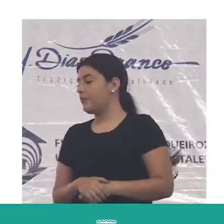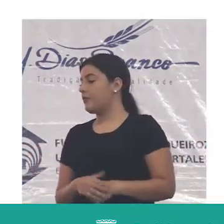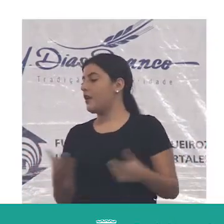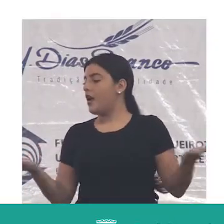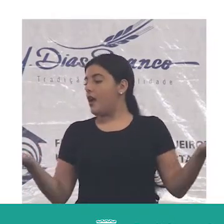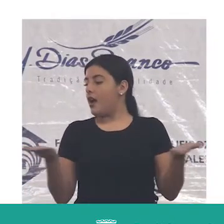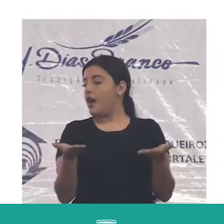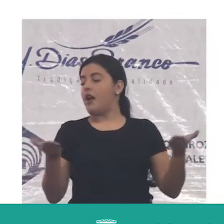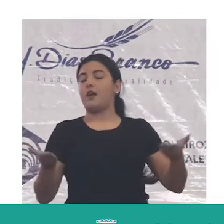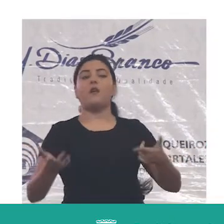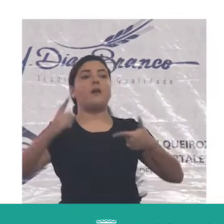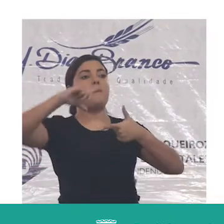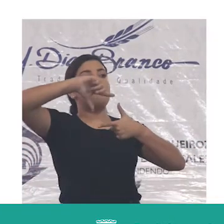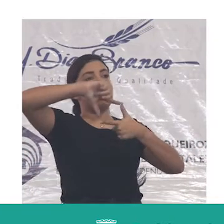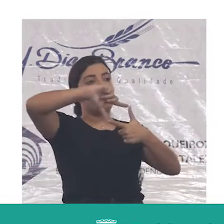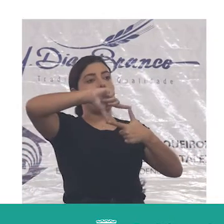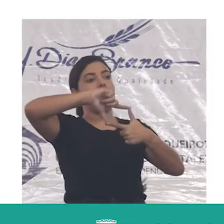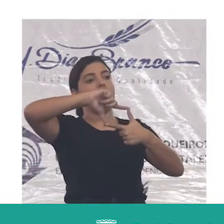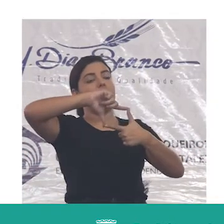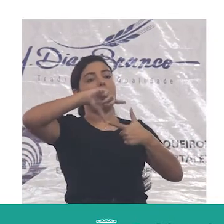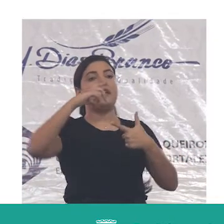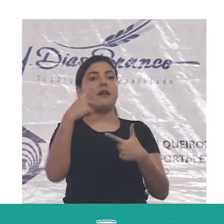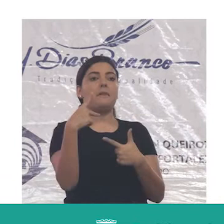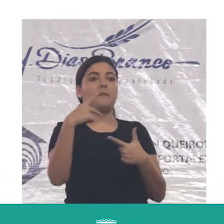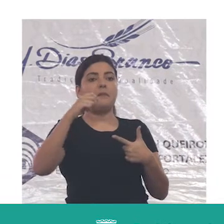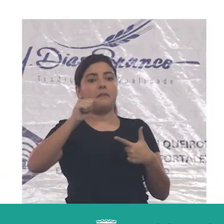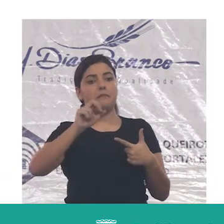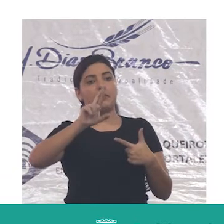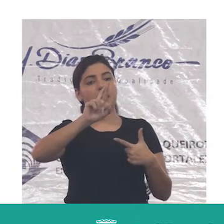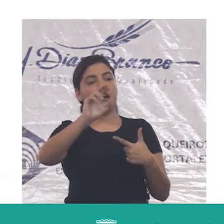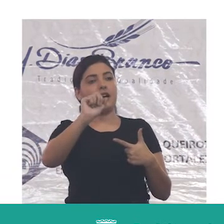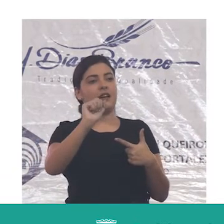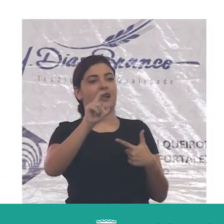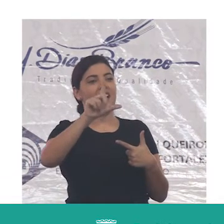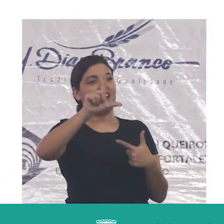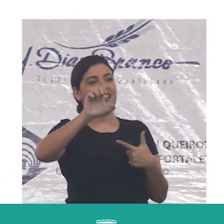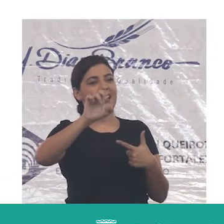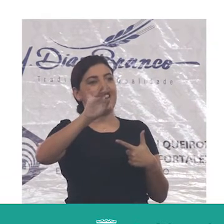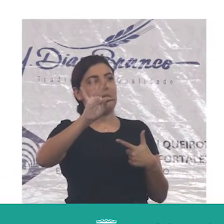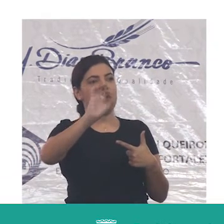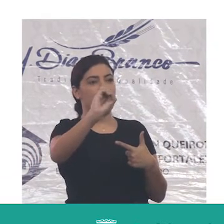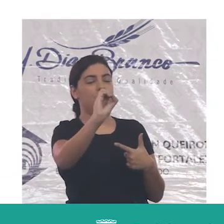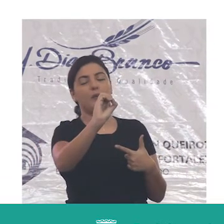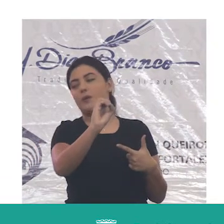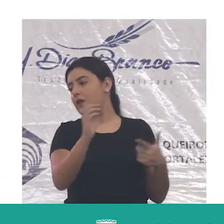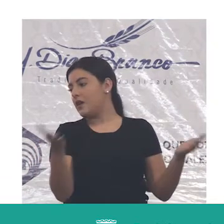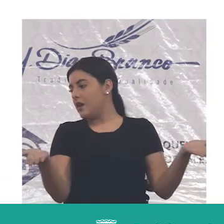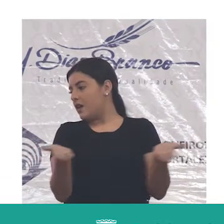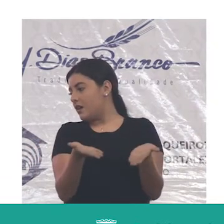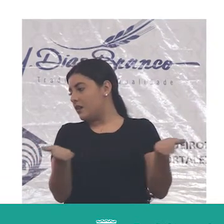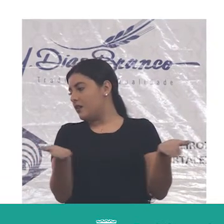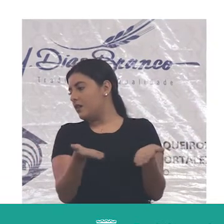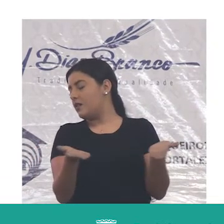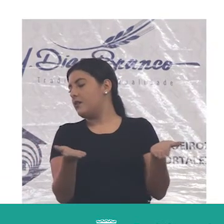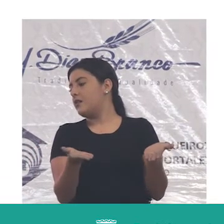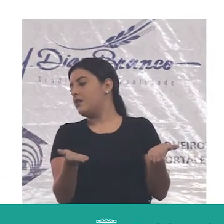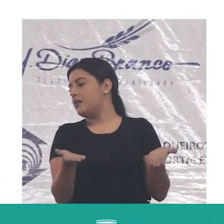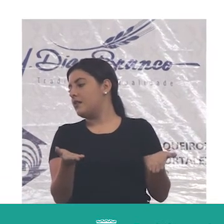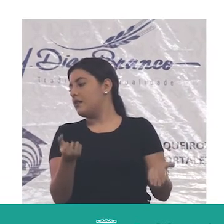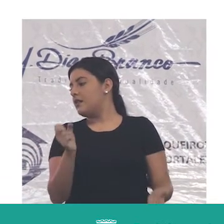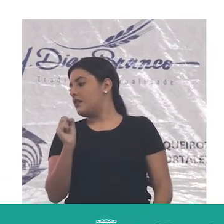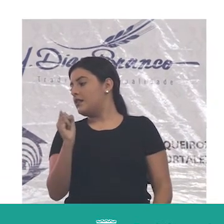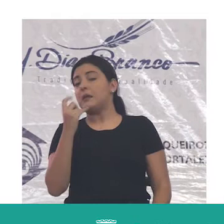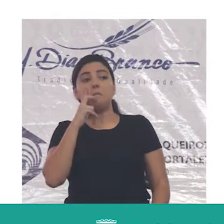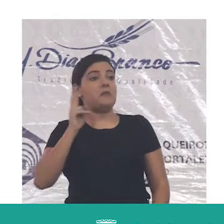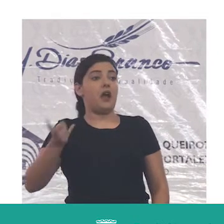Paralelepípedo, reto, retângulo. É outra palavra interessante. Se ele não falar nada, se ele falar só paralelepípedo, você faz de conta que ele